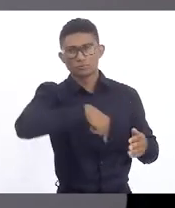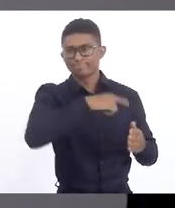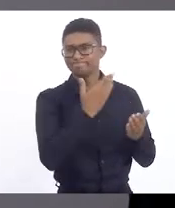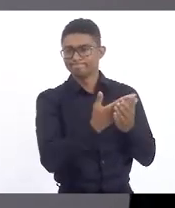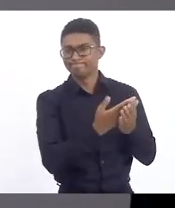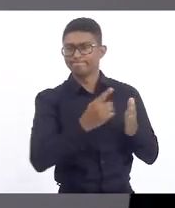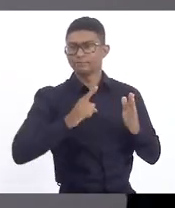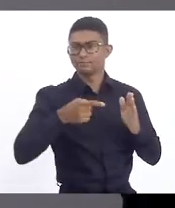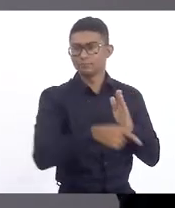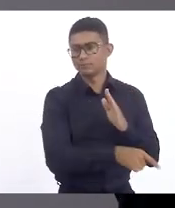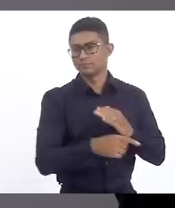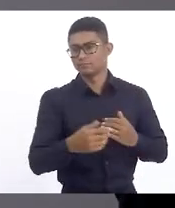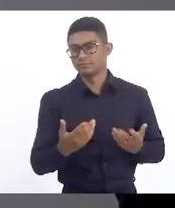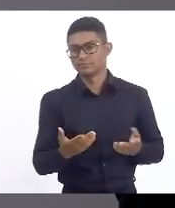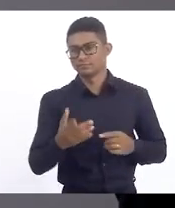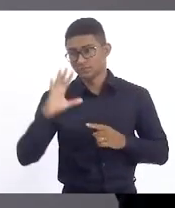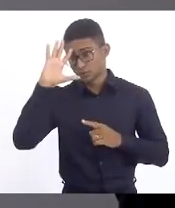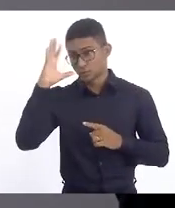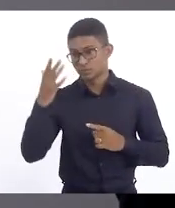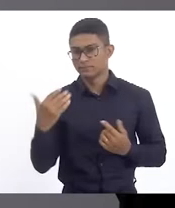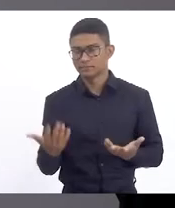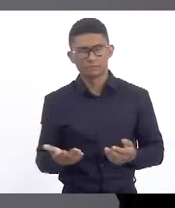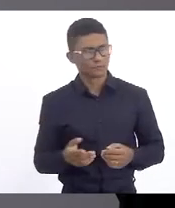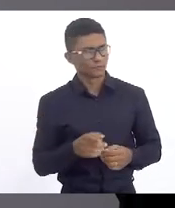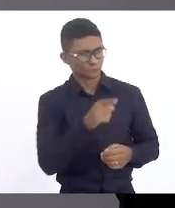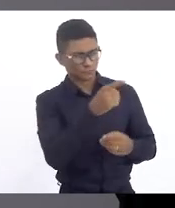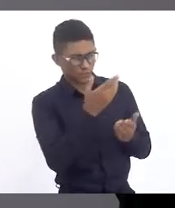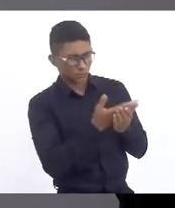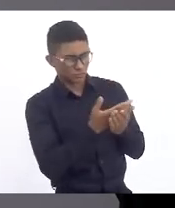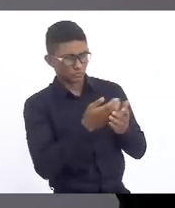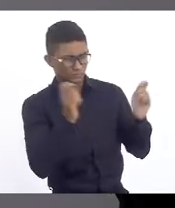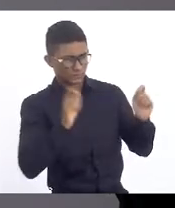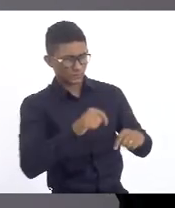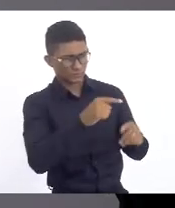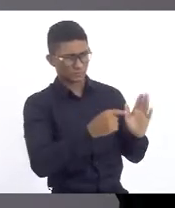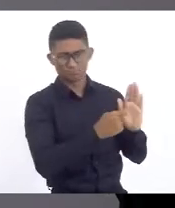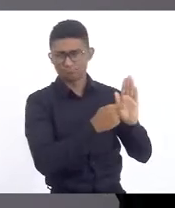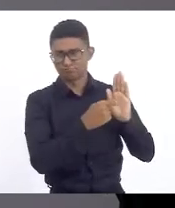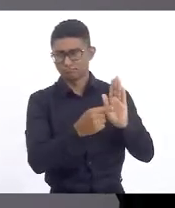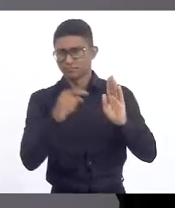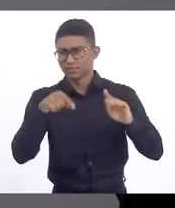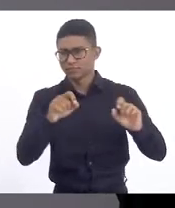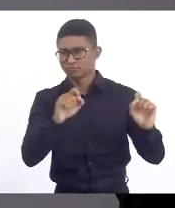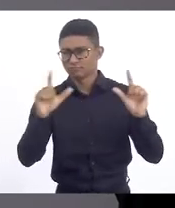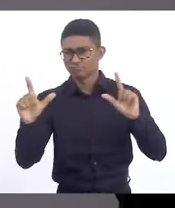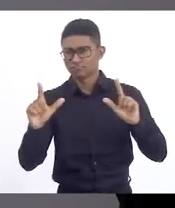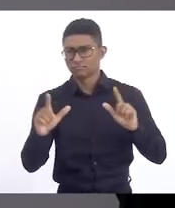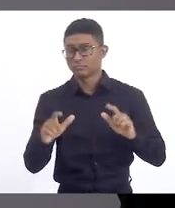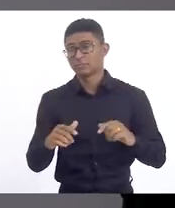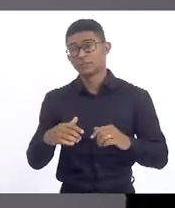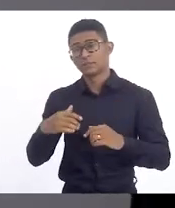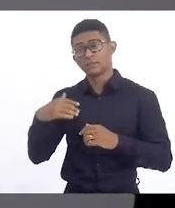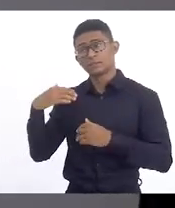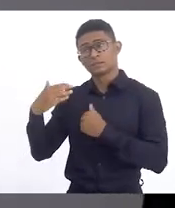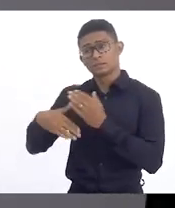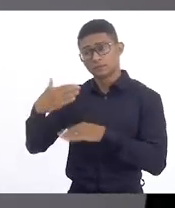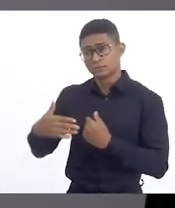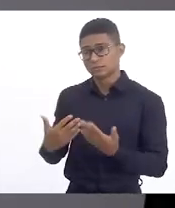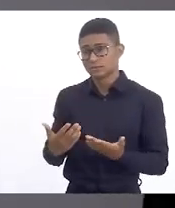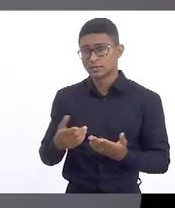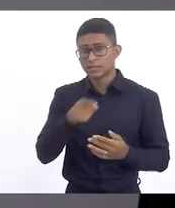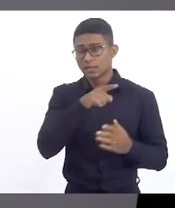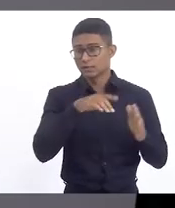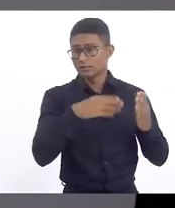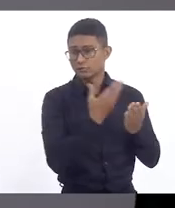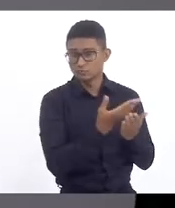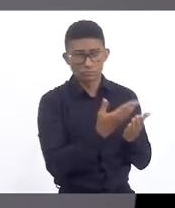solução. Esses estudos você poderia apresentar aqui para essa comissão aqui? Poderia apresentar em outro momento. Muito obrigado. Quando tiver fechado o